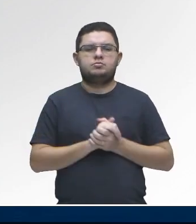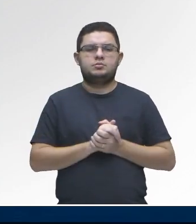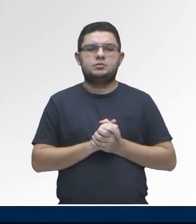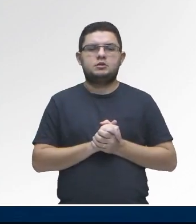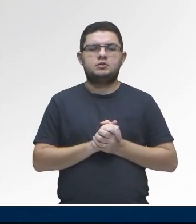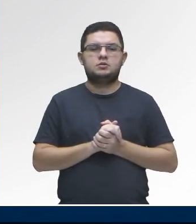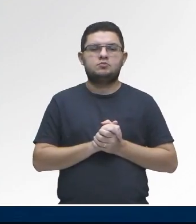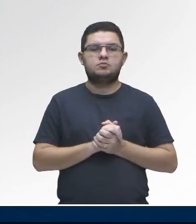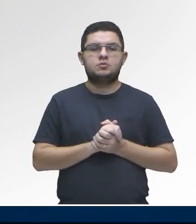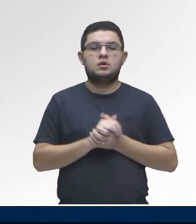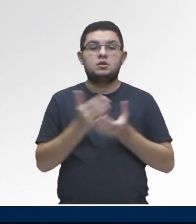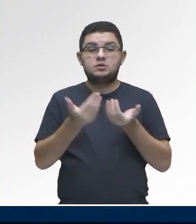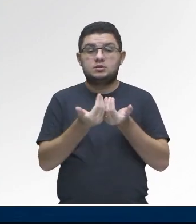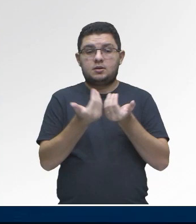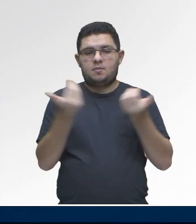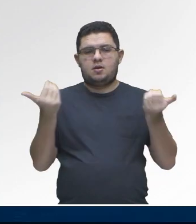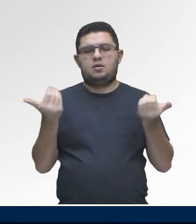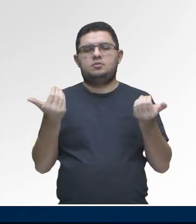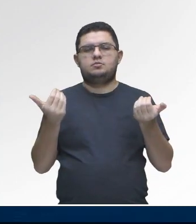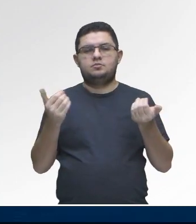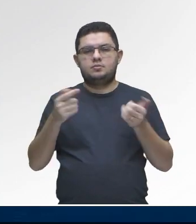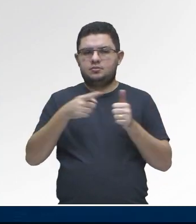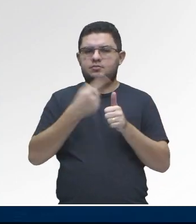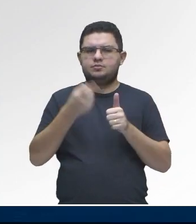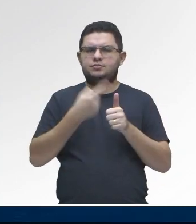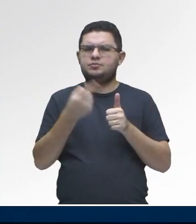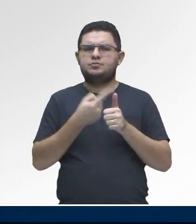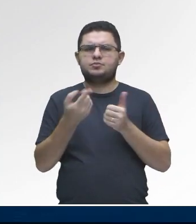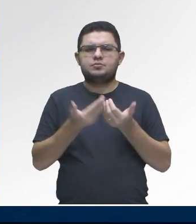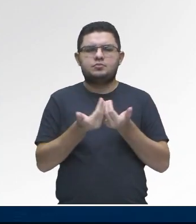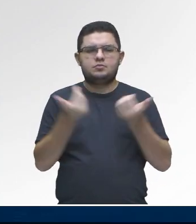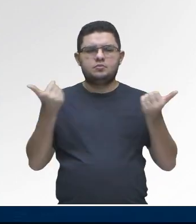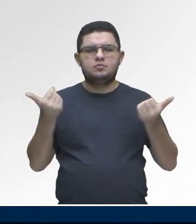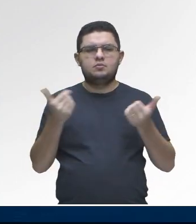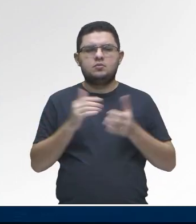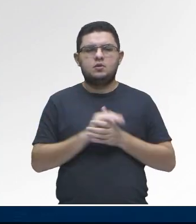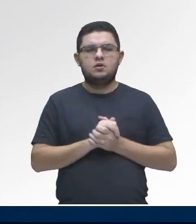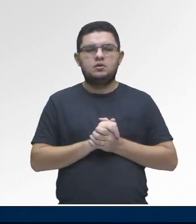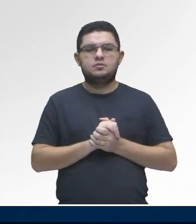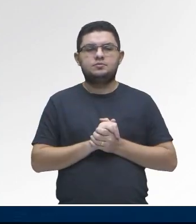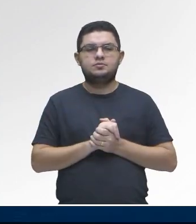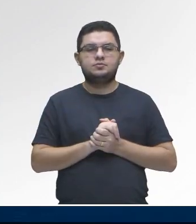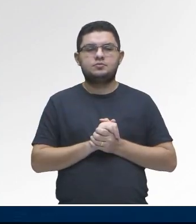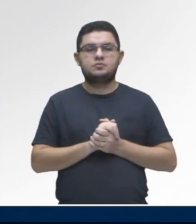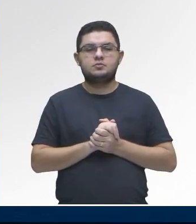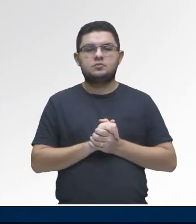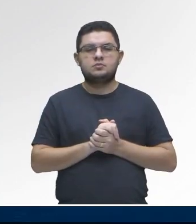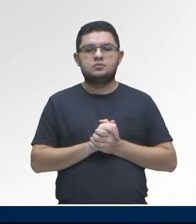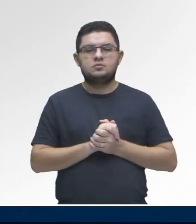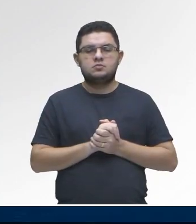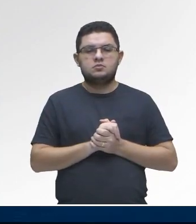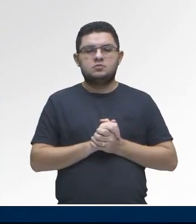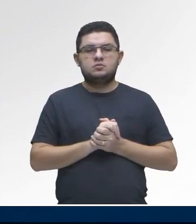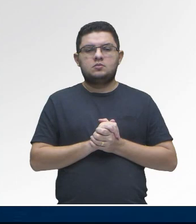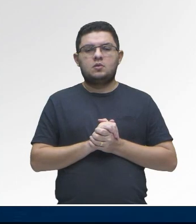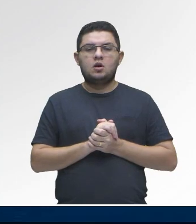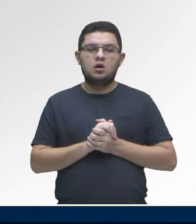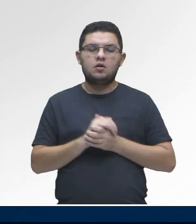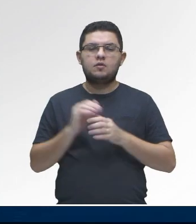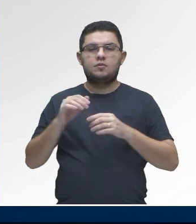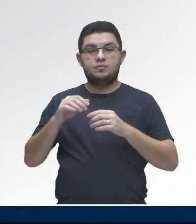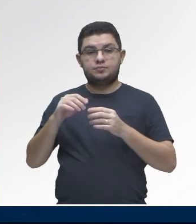Separamos as raízes, né? A raiz de 169 fica na parte de